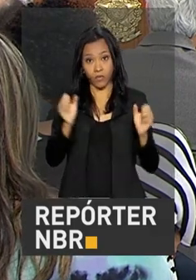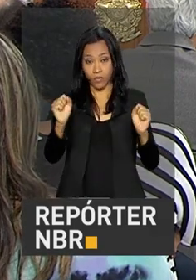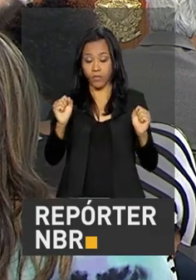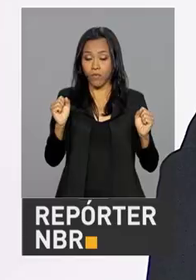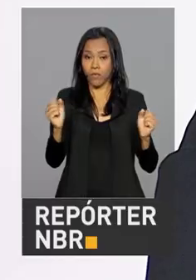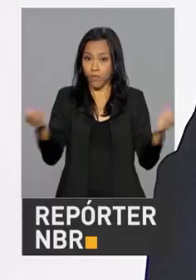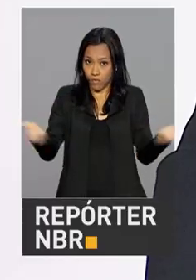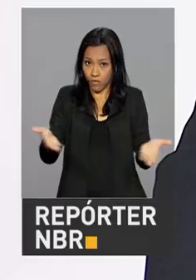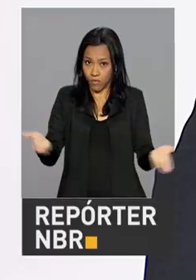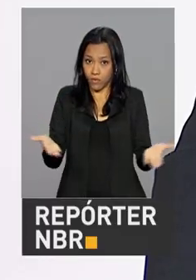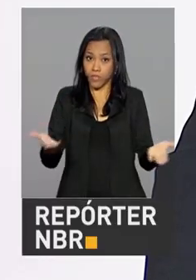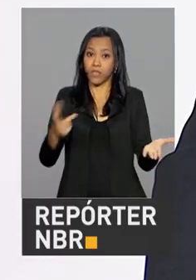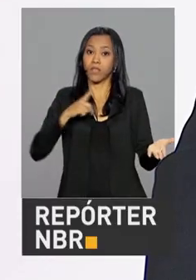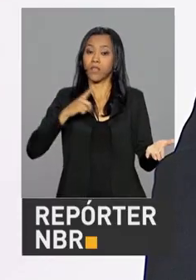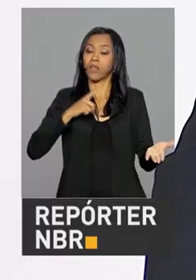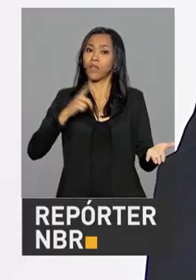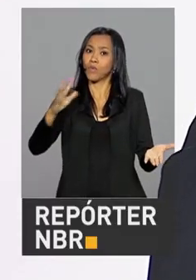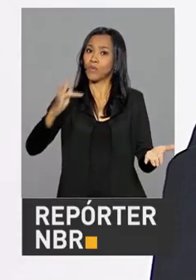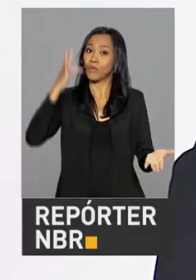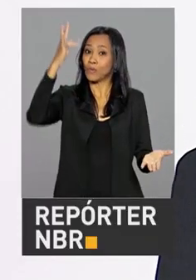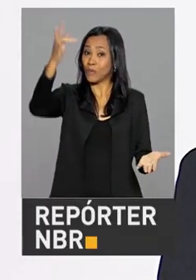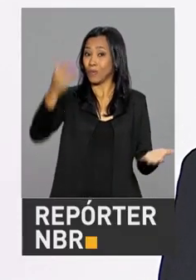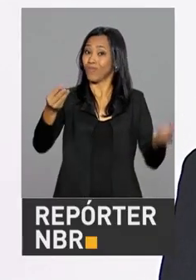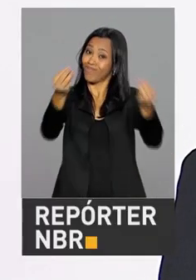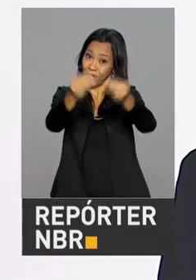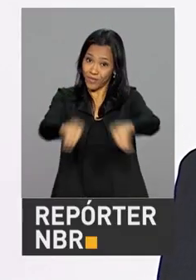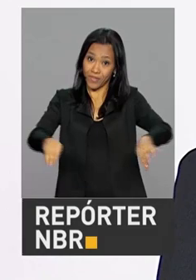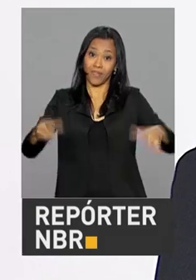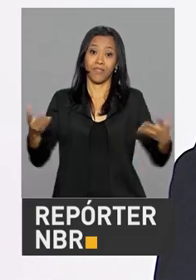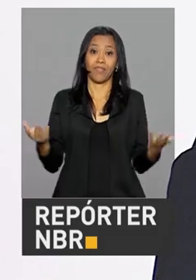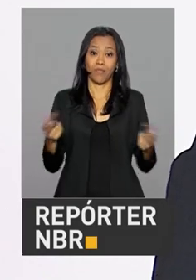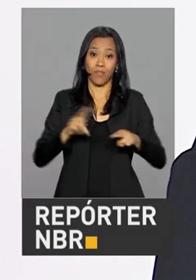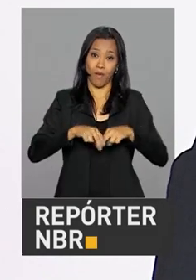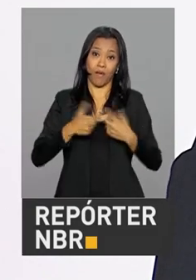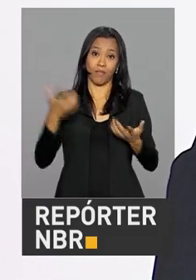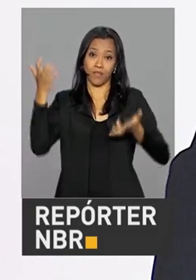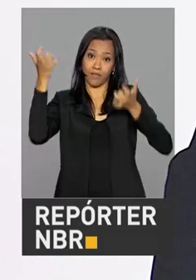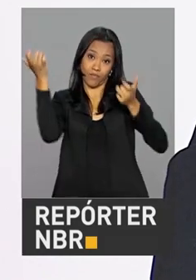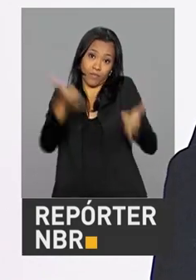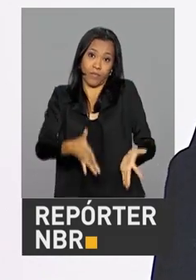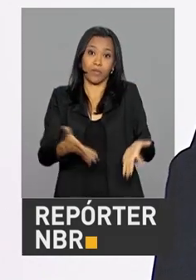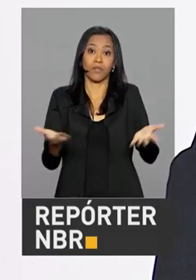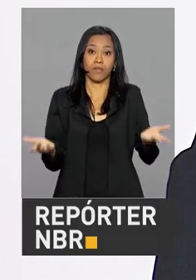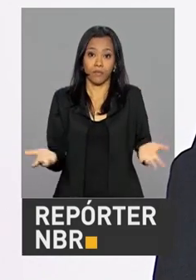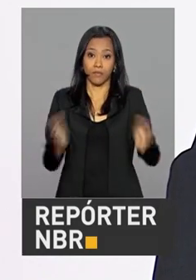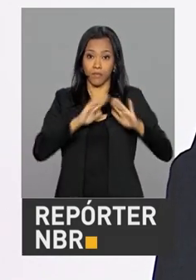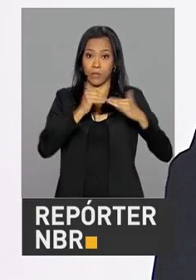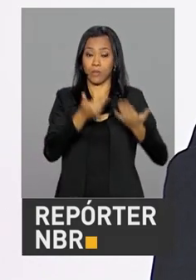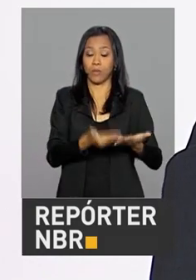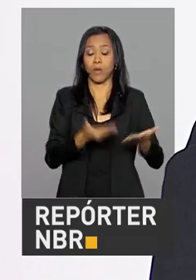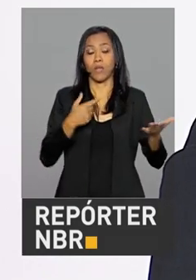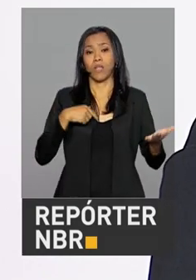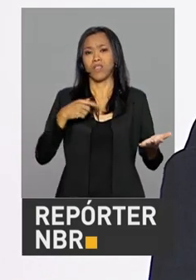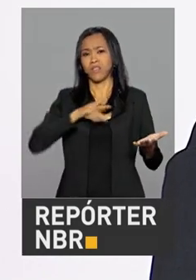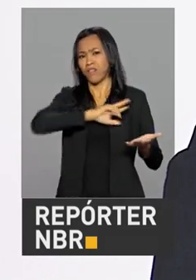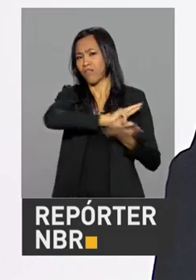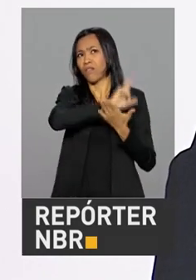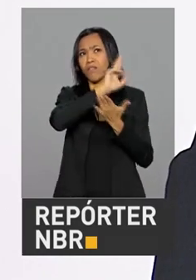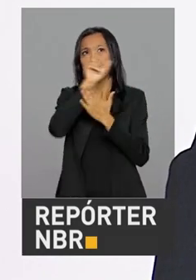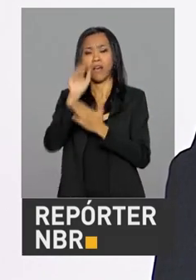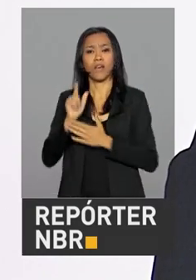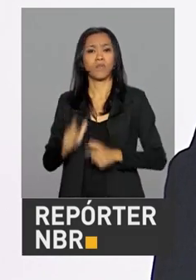que têm o seu futuro comprometido, como eu disse, em muitas áreas carentes do